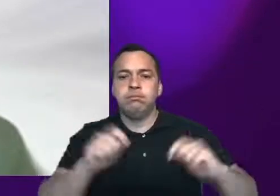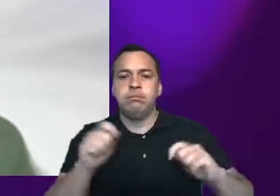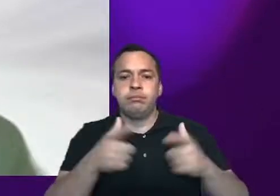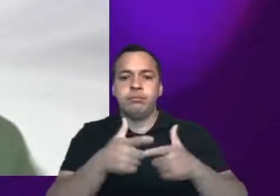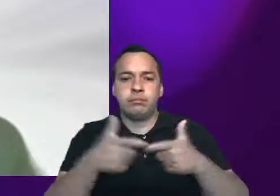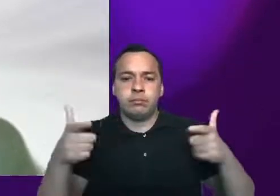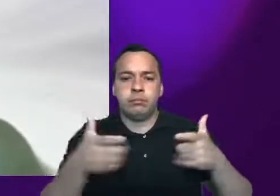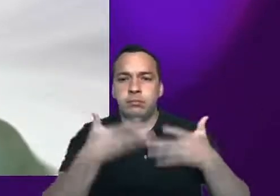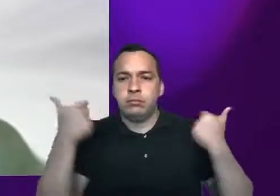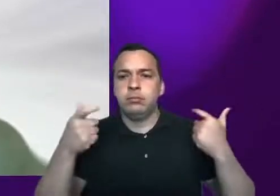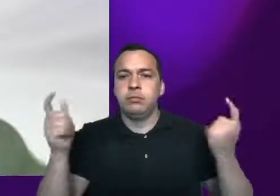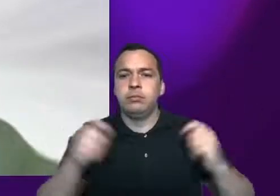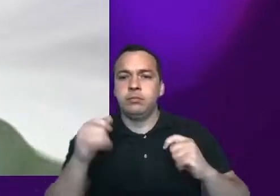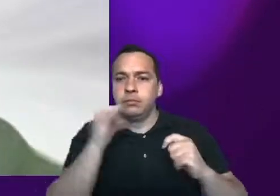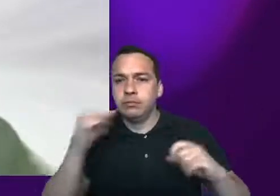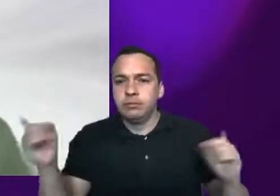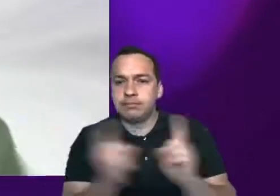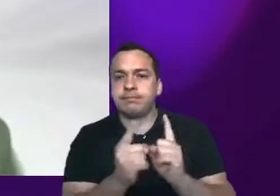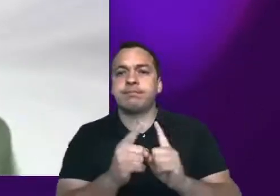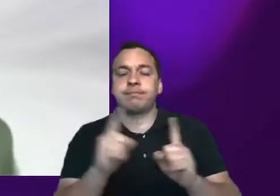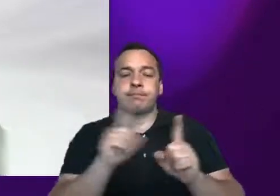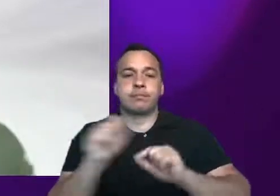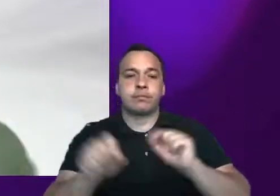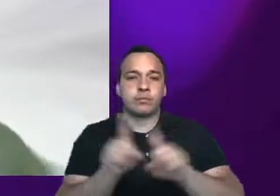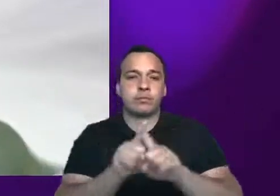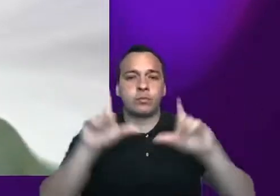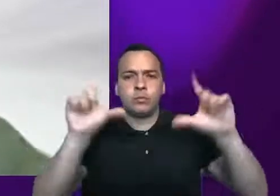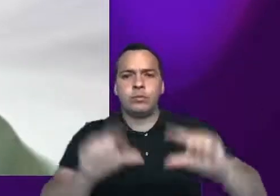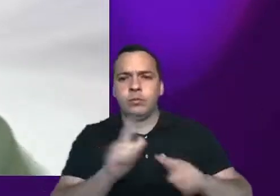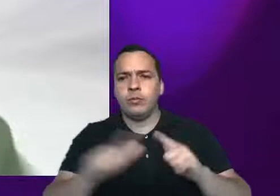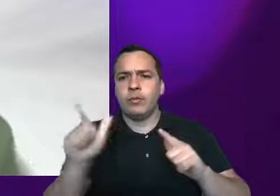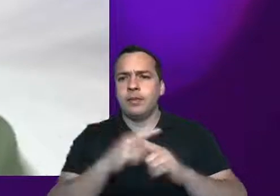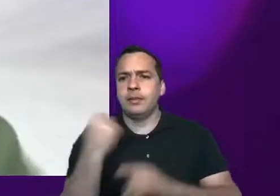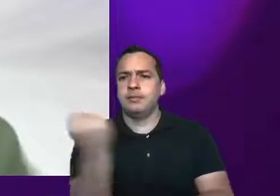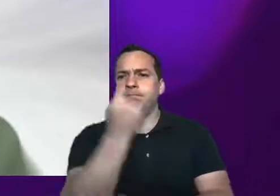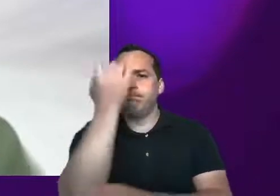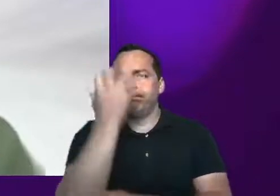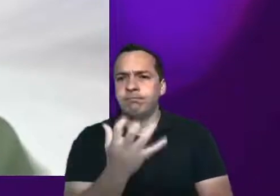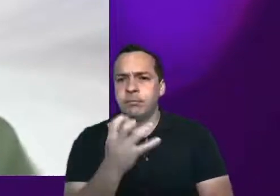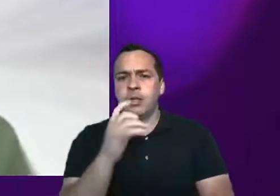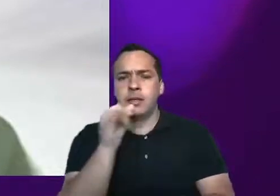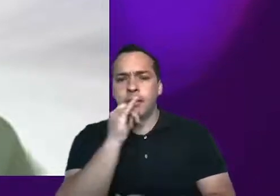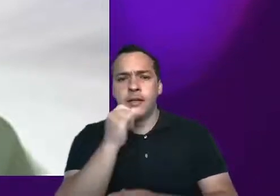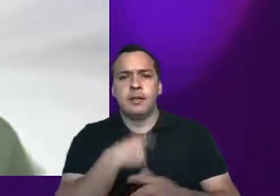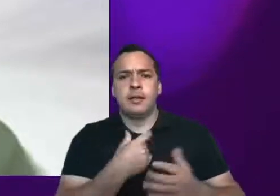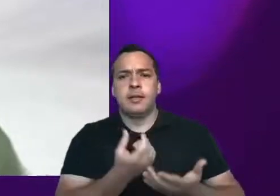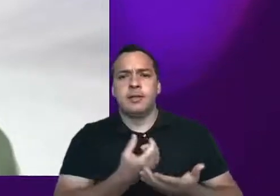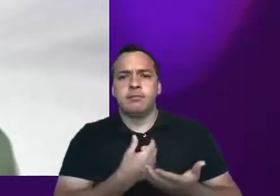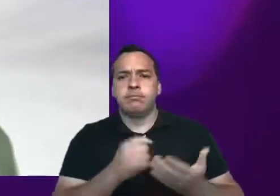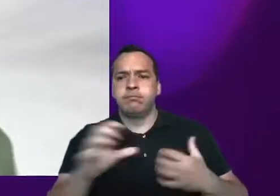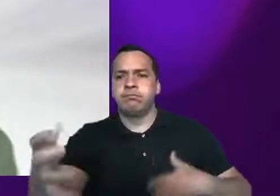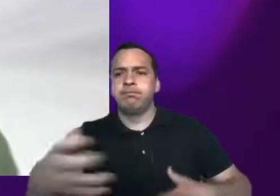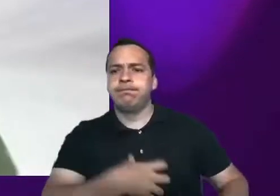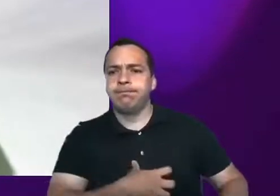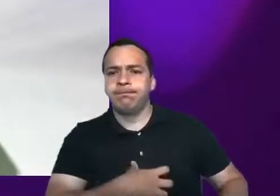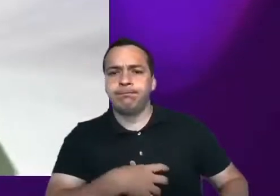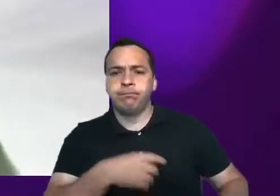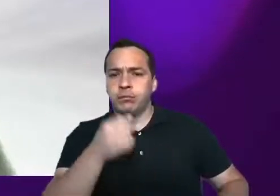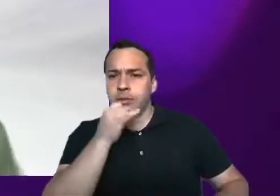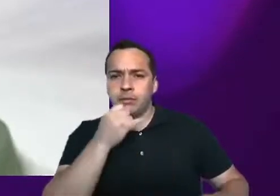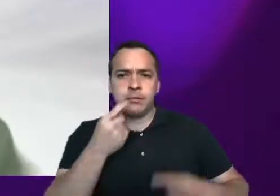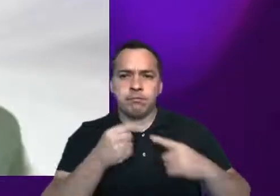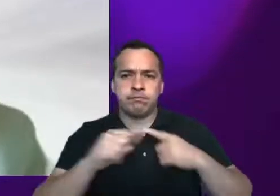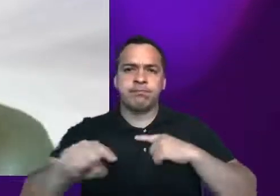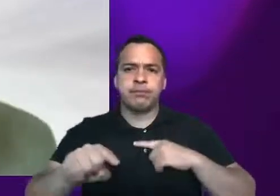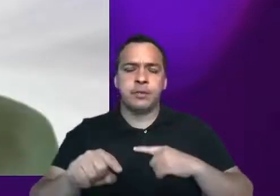terapêutica mais breve. E aí, com isso, também minimizar esse risco de fazer o transplante numa condição fora de critério.